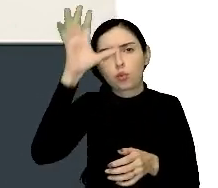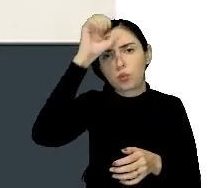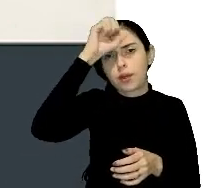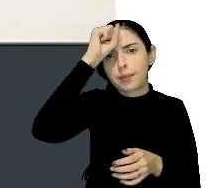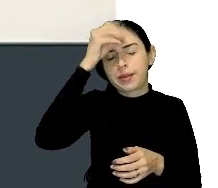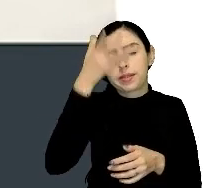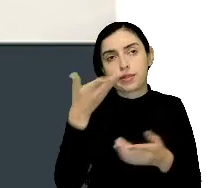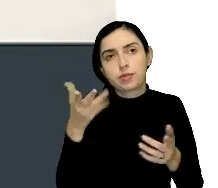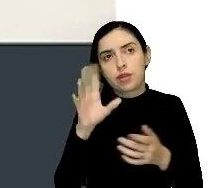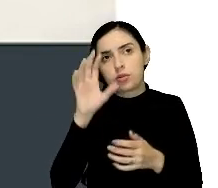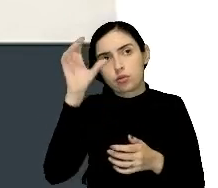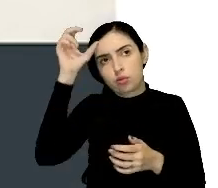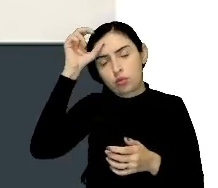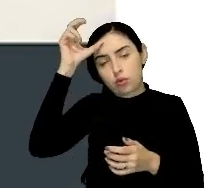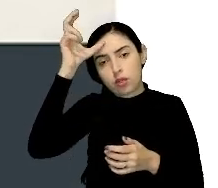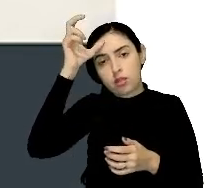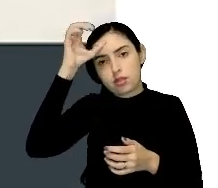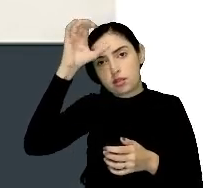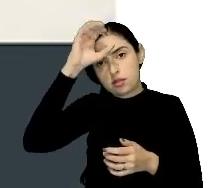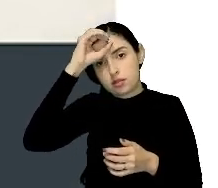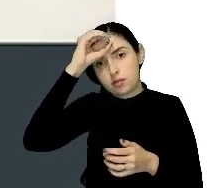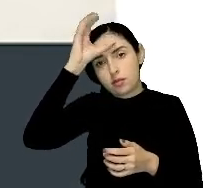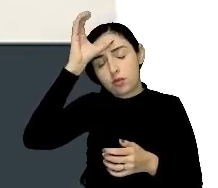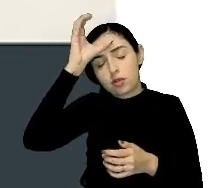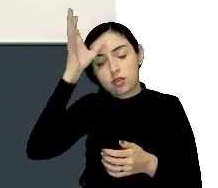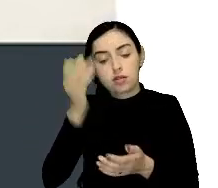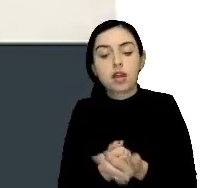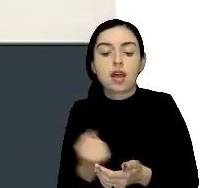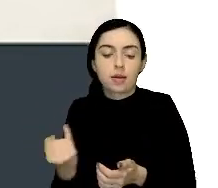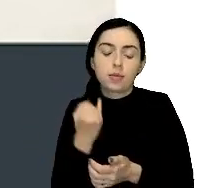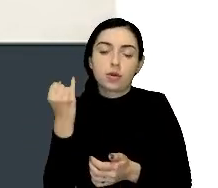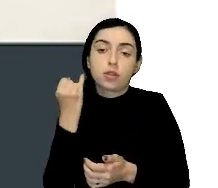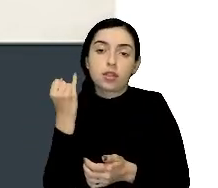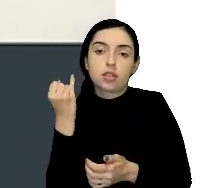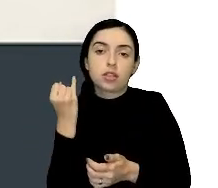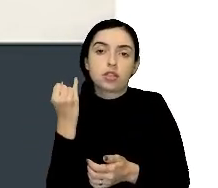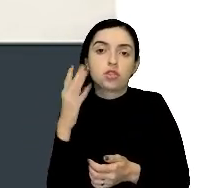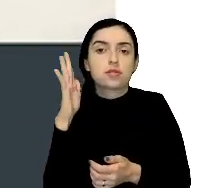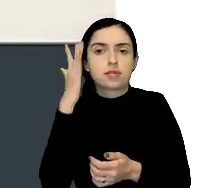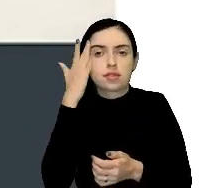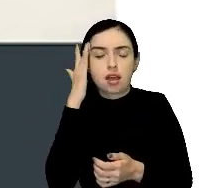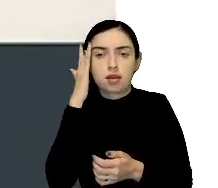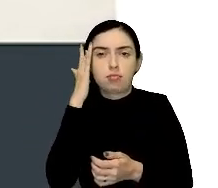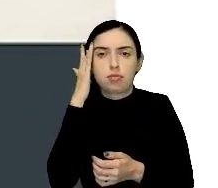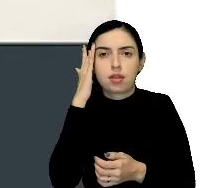Bom, com relação ao conhecimento é fundamental. Né? A gente sabe que